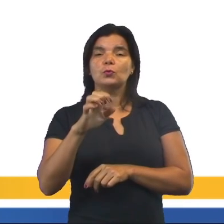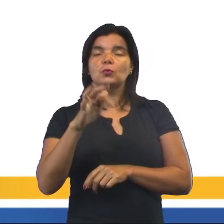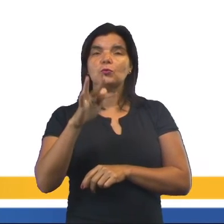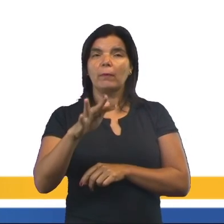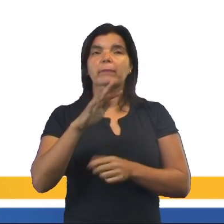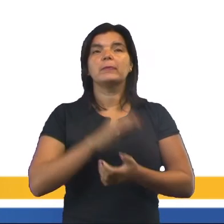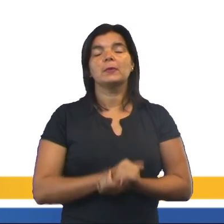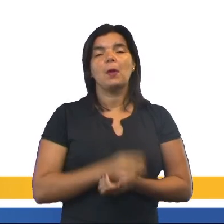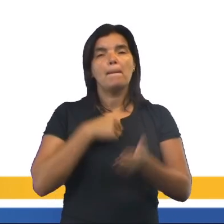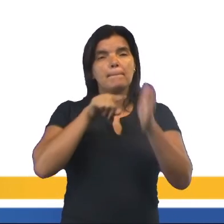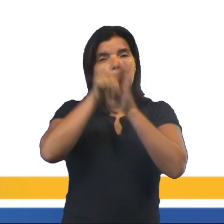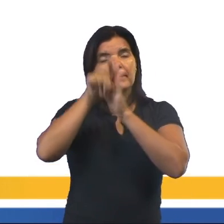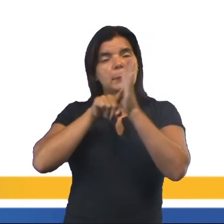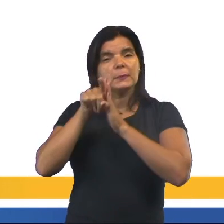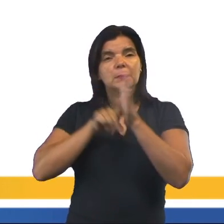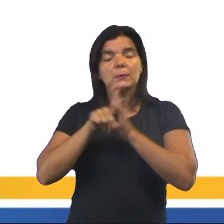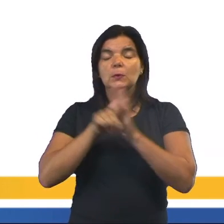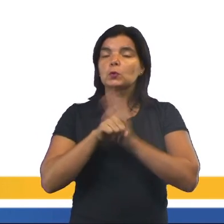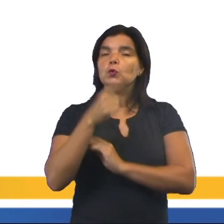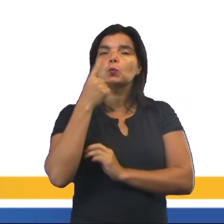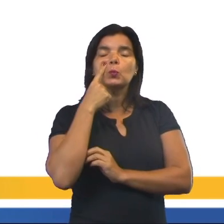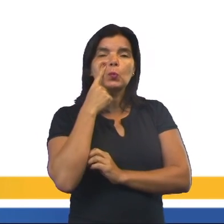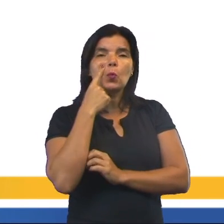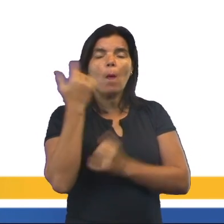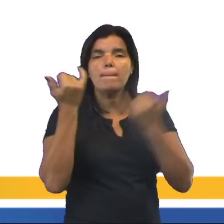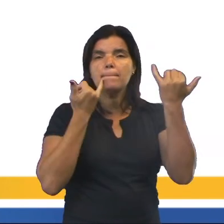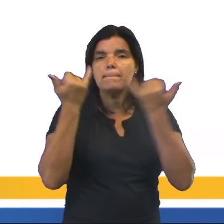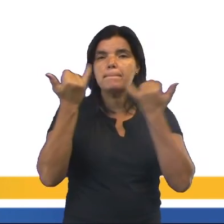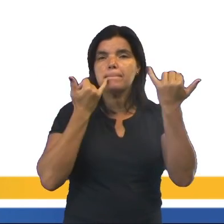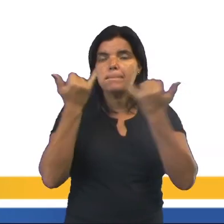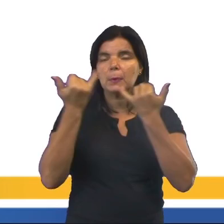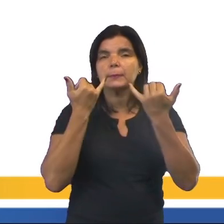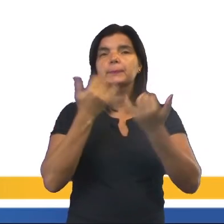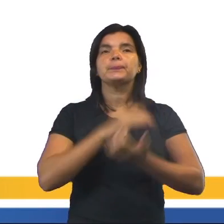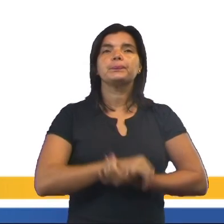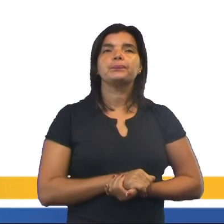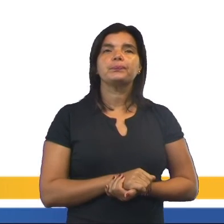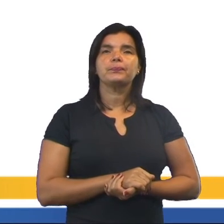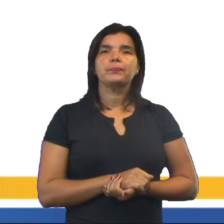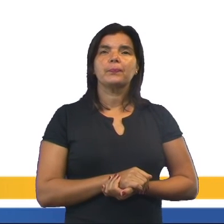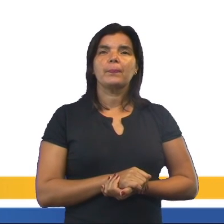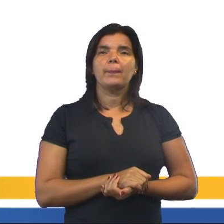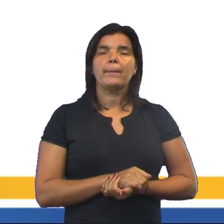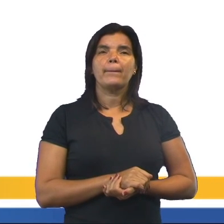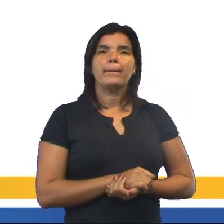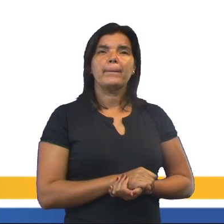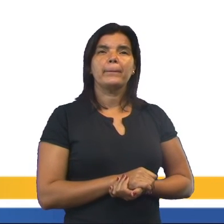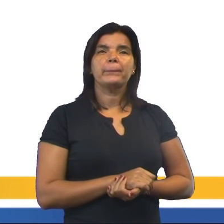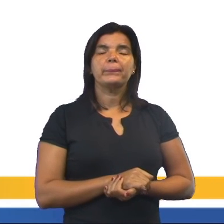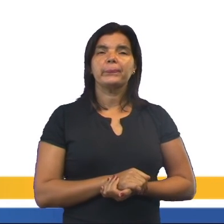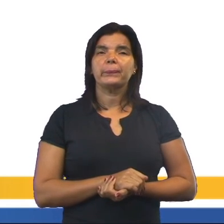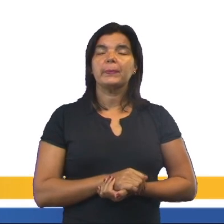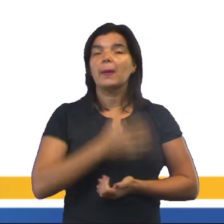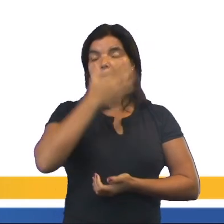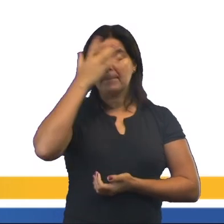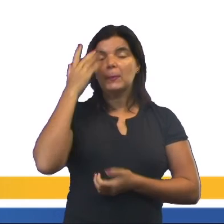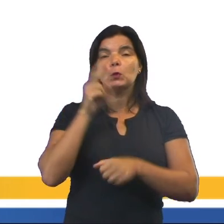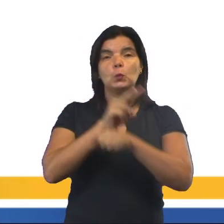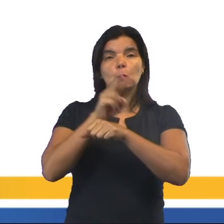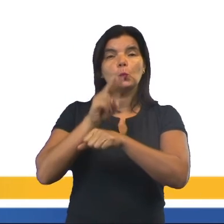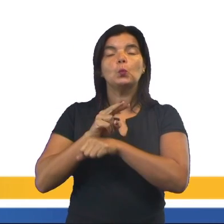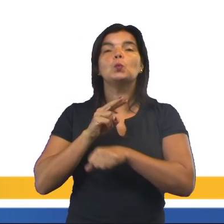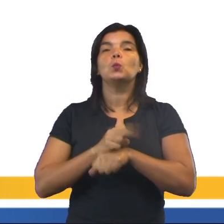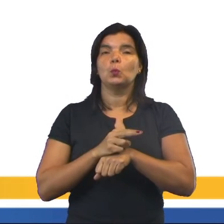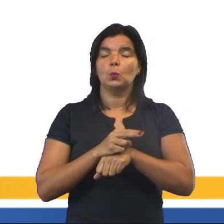o que pesquisa e ouve o que está dando mais certo. O Elder Care, que é a pessoa que